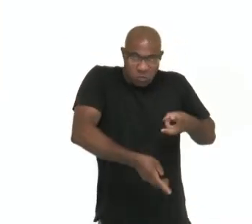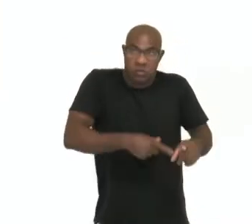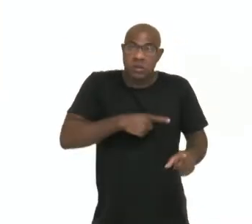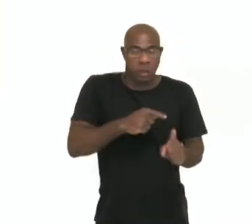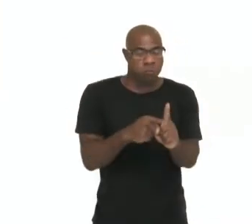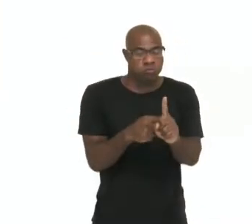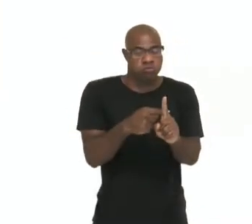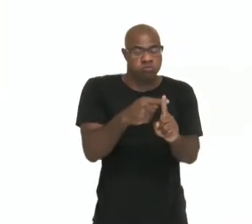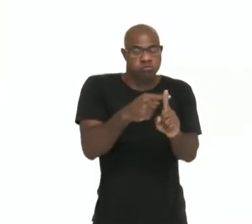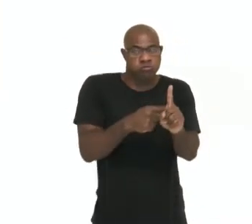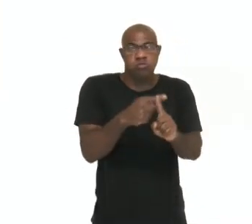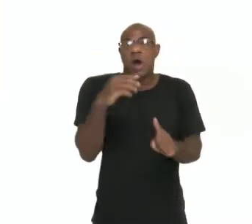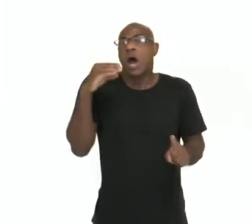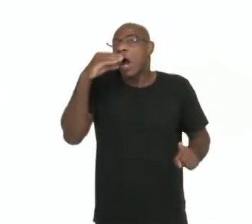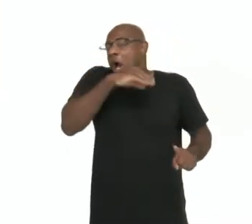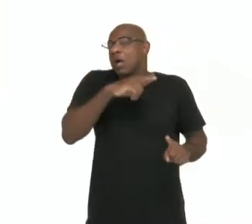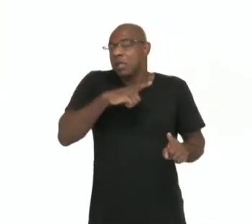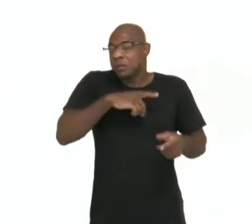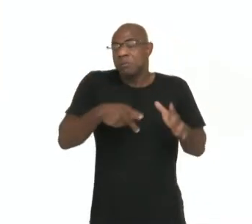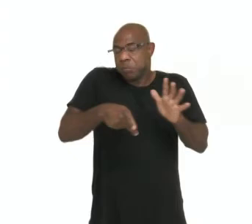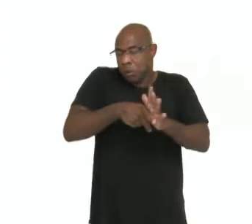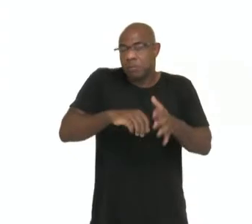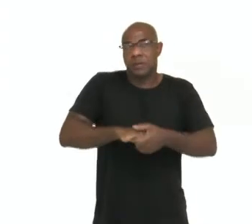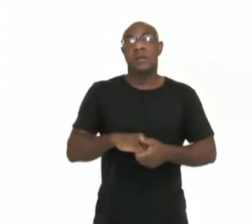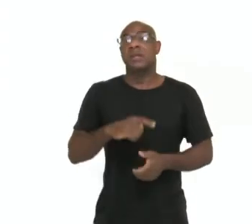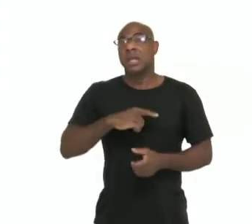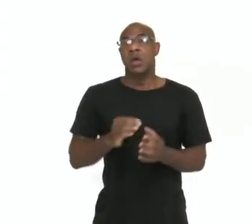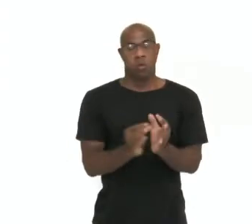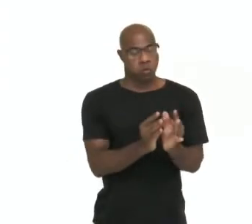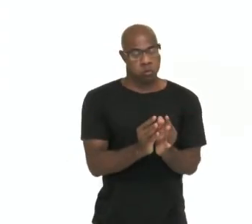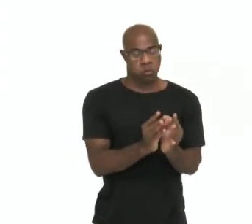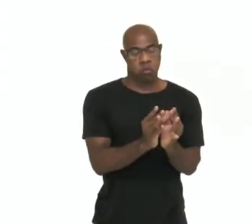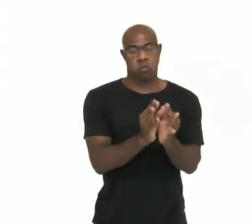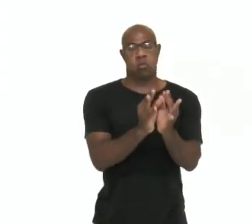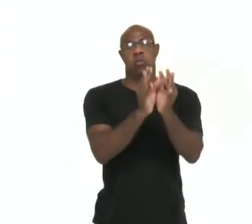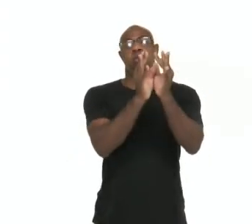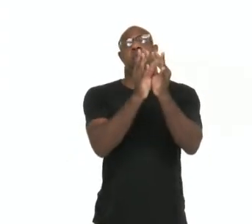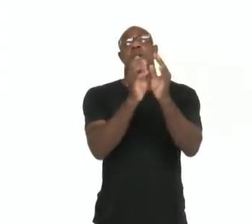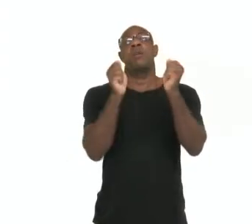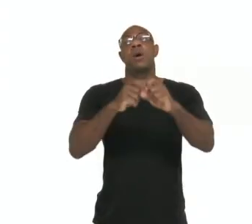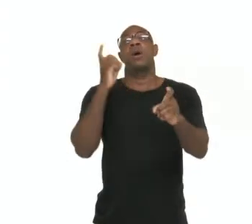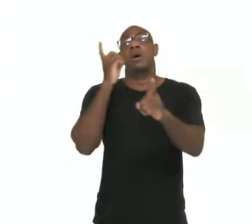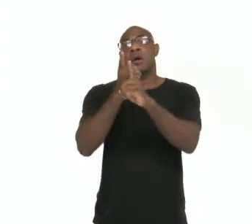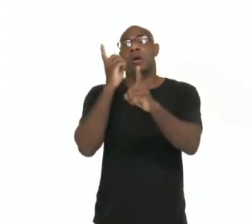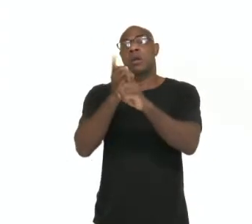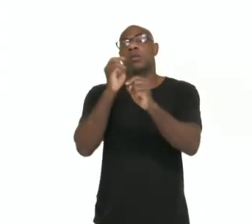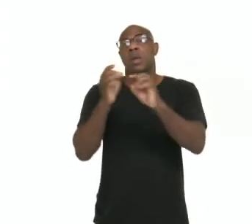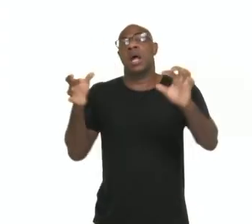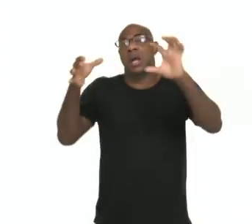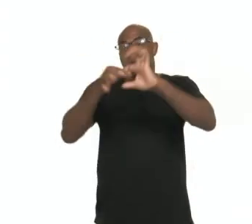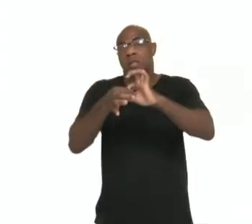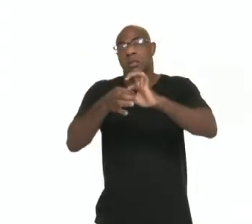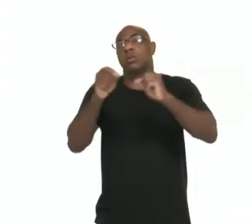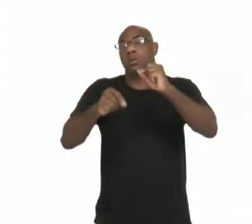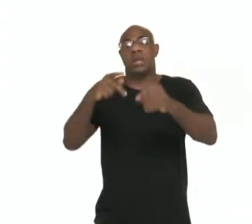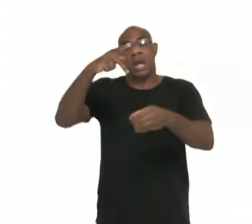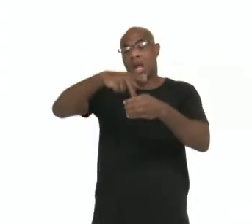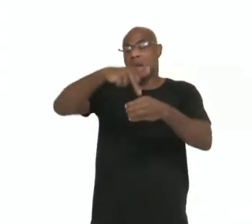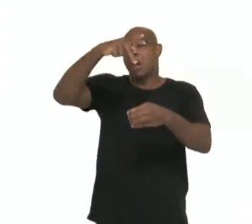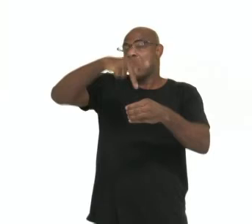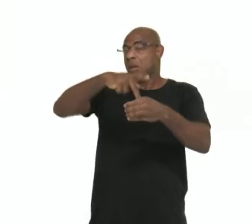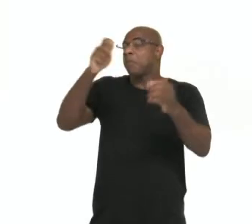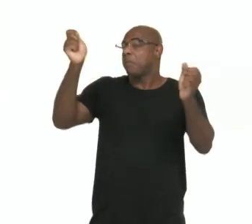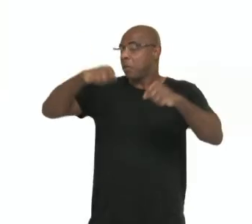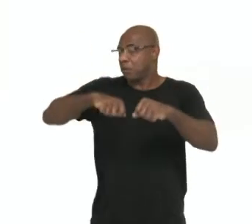pressão específicas, e apresentam-se no estado gasoso e podem ser encontrados associados ao petróleo,